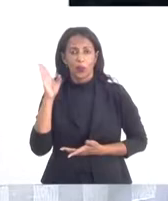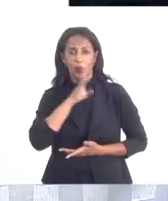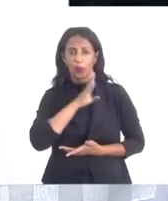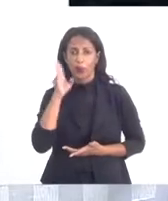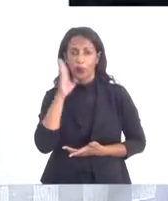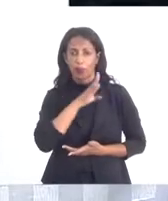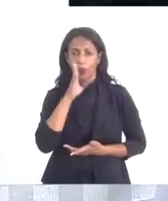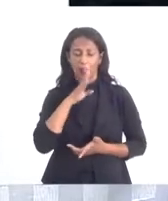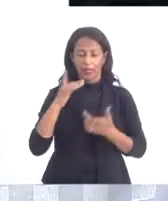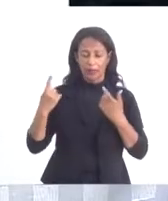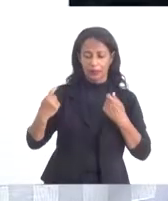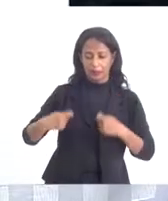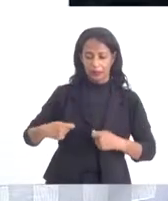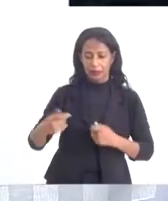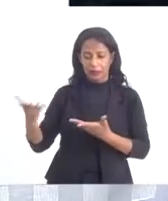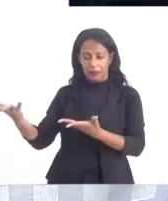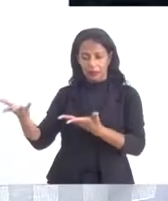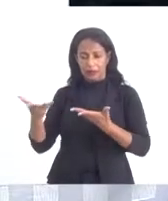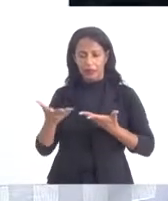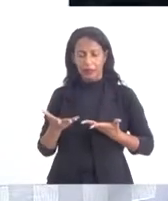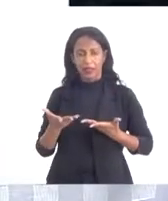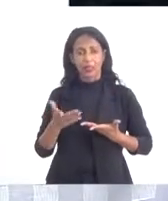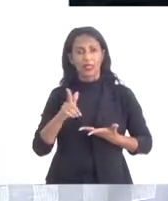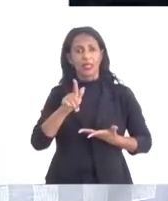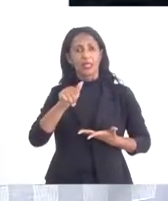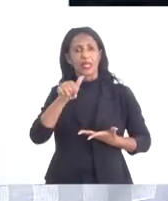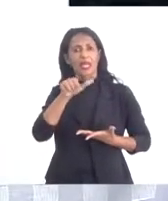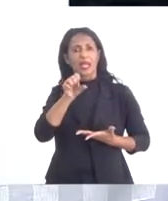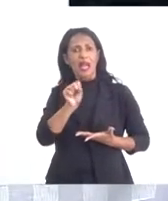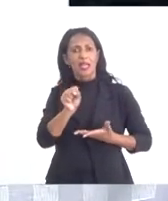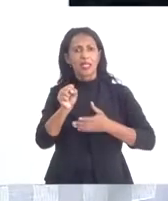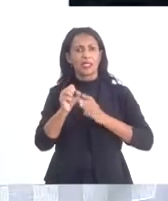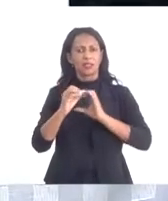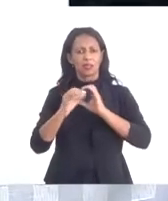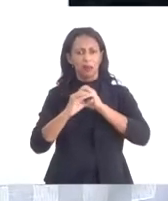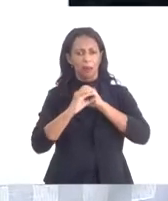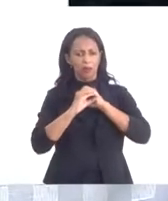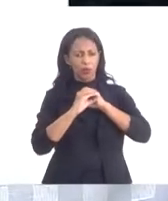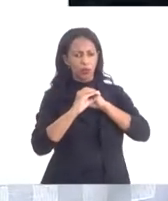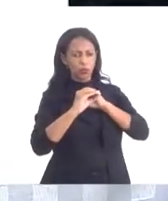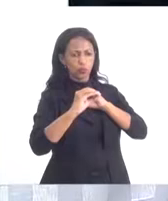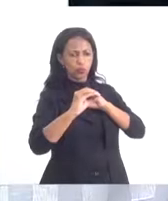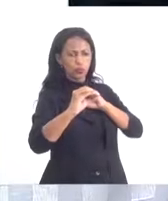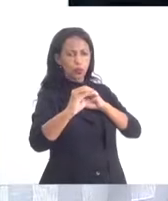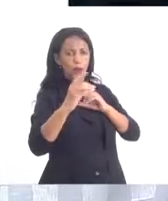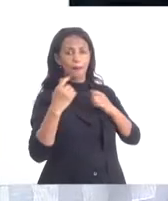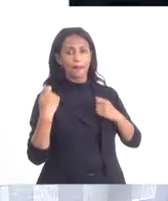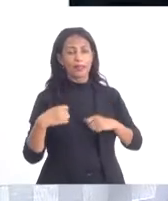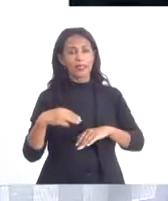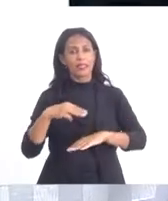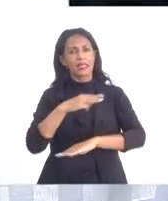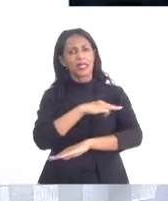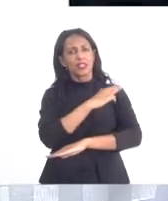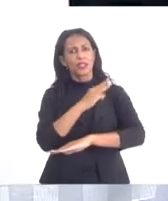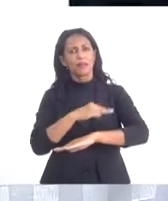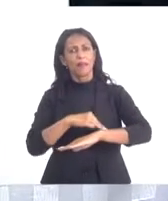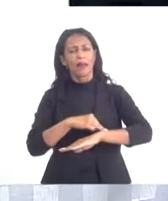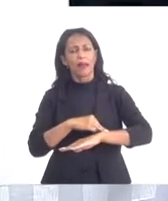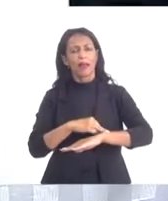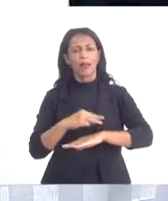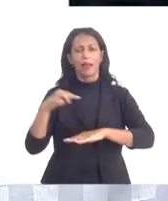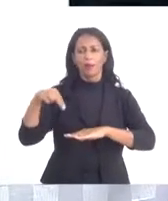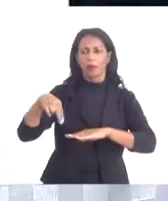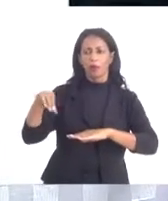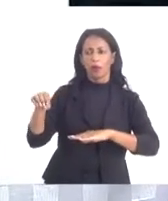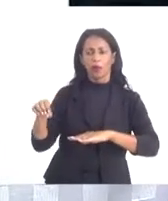urgentemente a necessidade de trazer uma linha de gás para cá para distribuir. Do City Gate ali de Macaé, trazer para o Noroeste. É